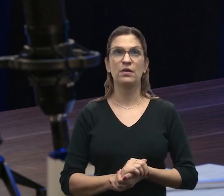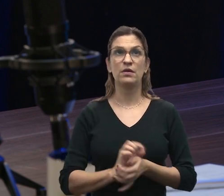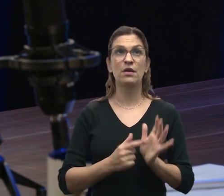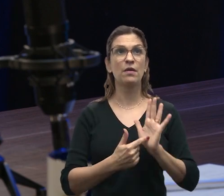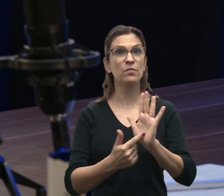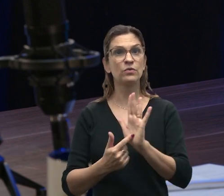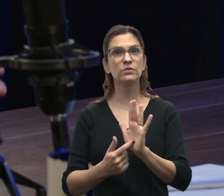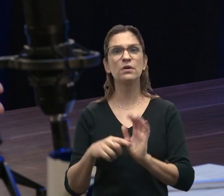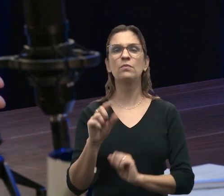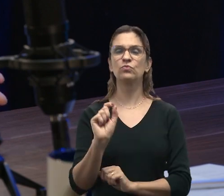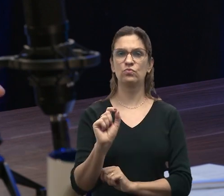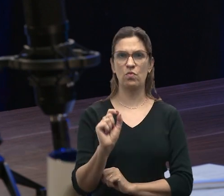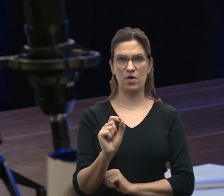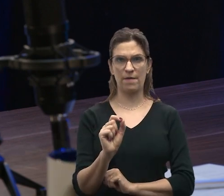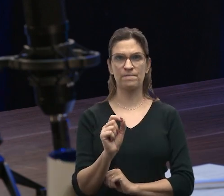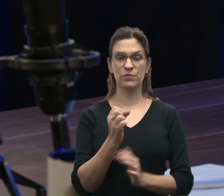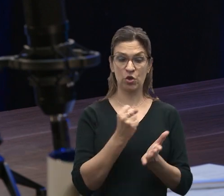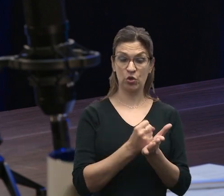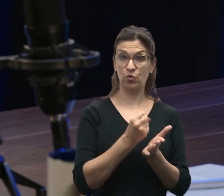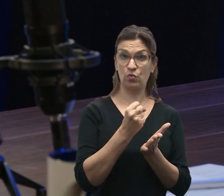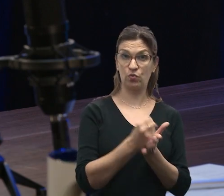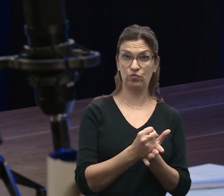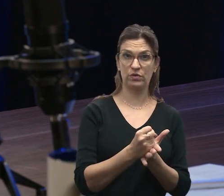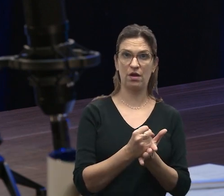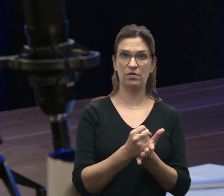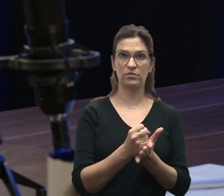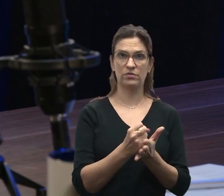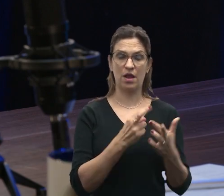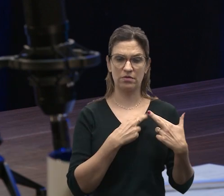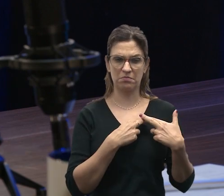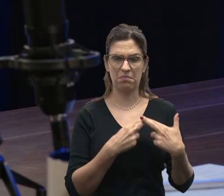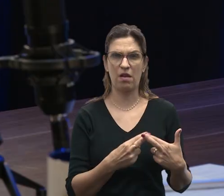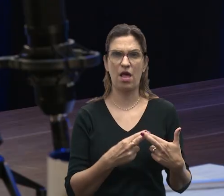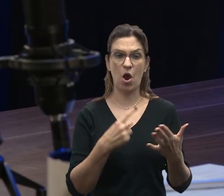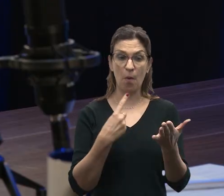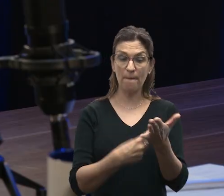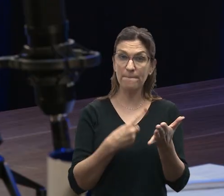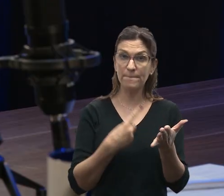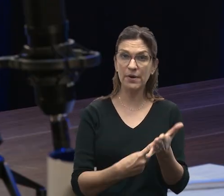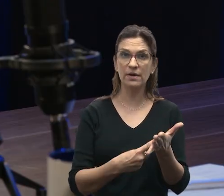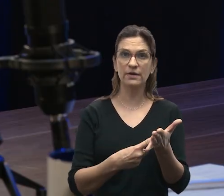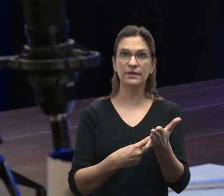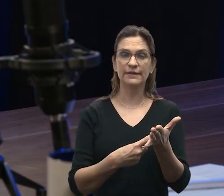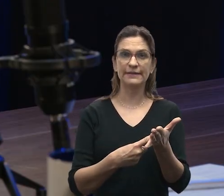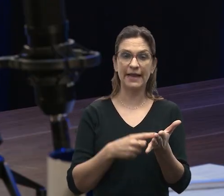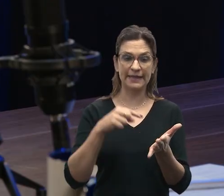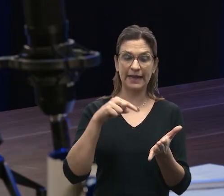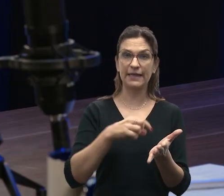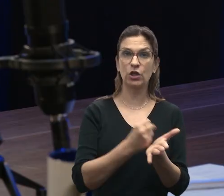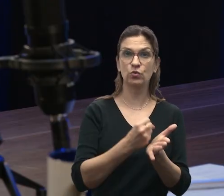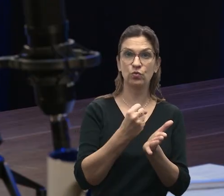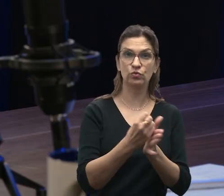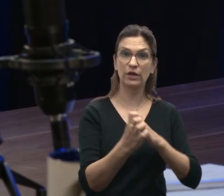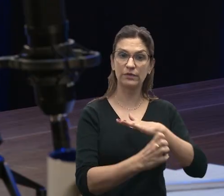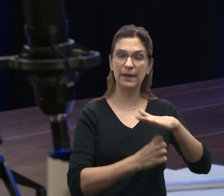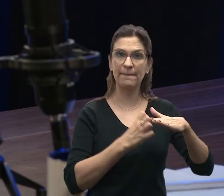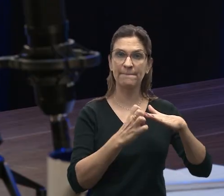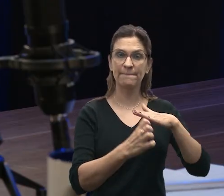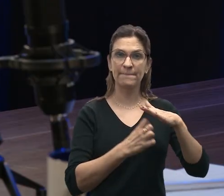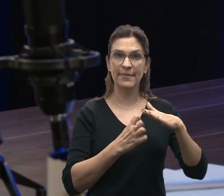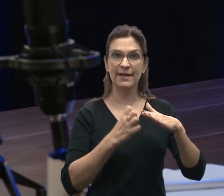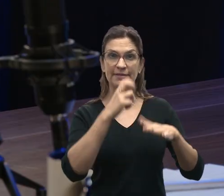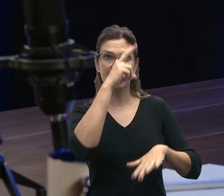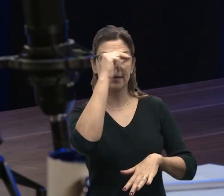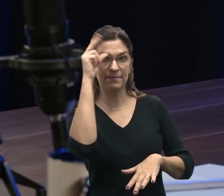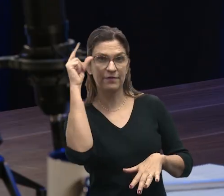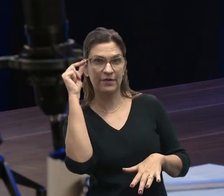realmente o contrato, ou seja, as obrigações que estão pactuadas entre a Prefeitura e o consórcio Guaicurus não estão sendo